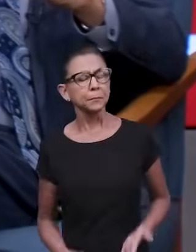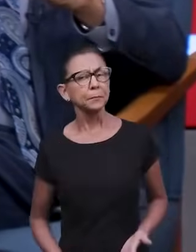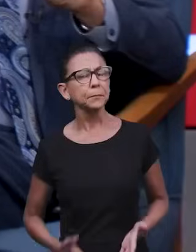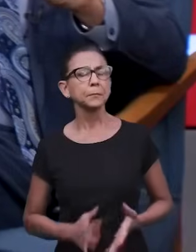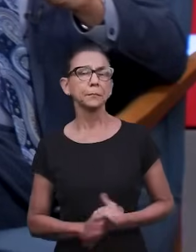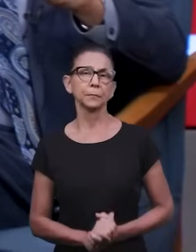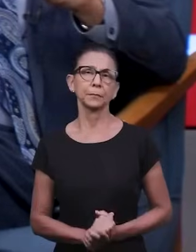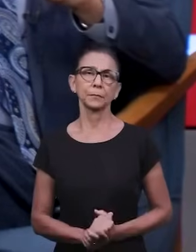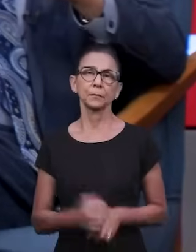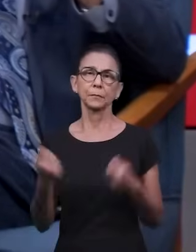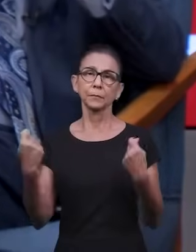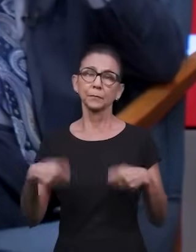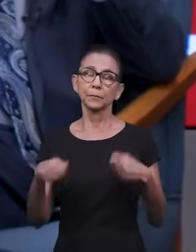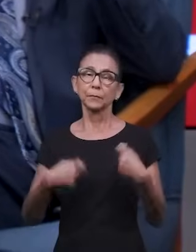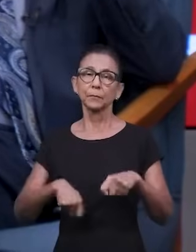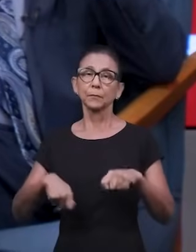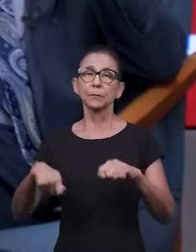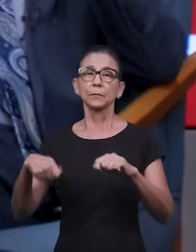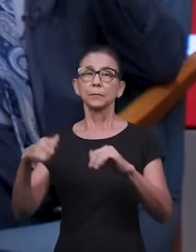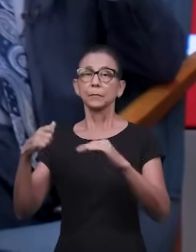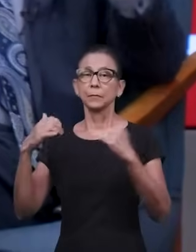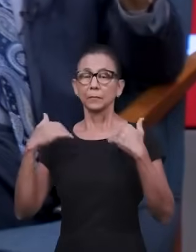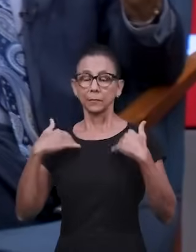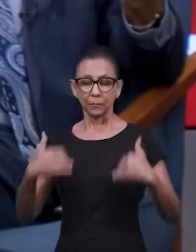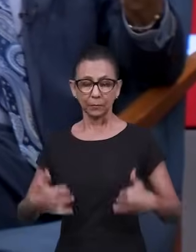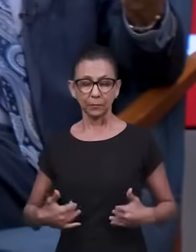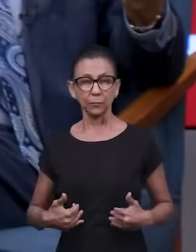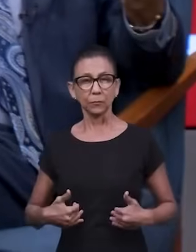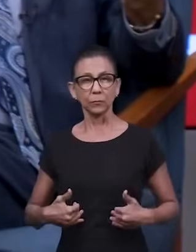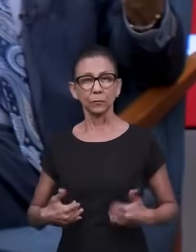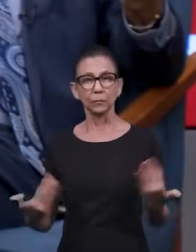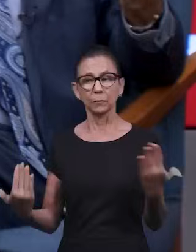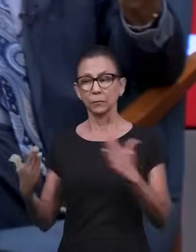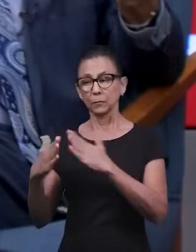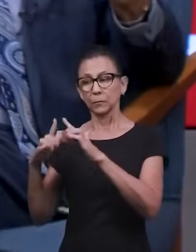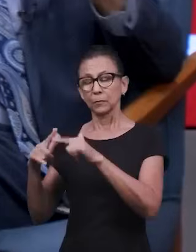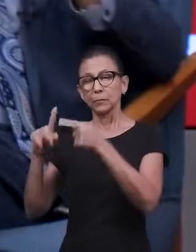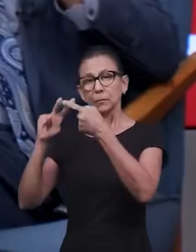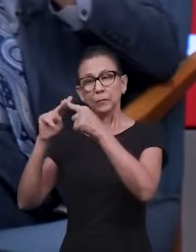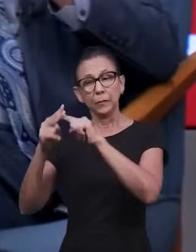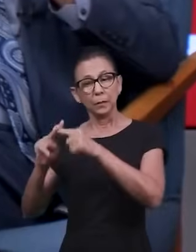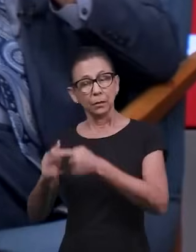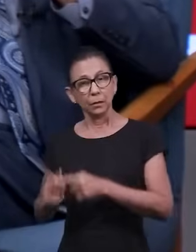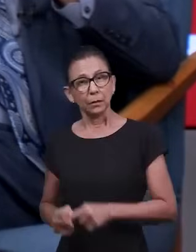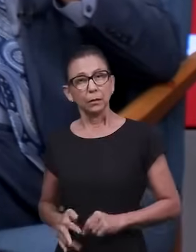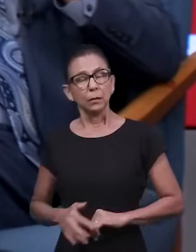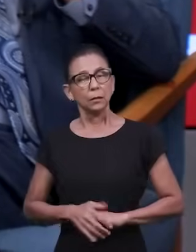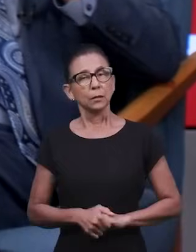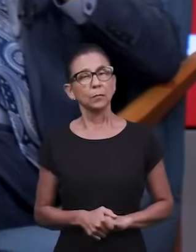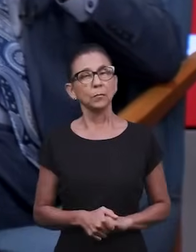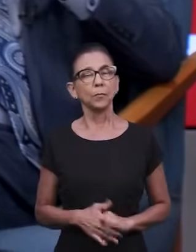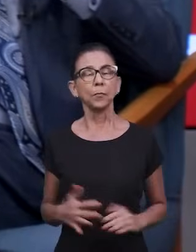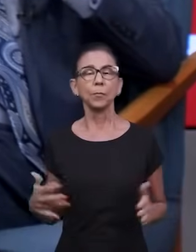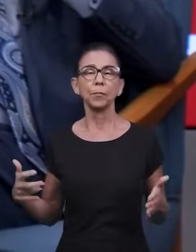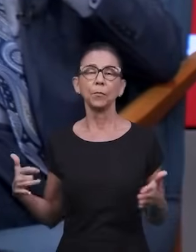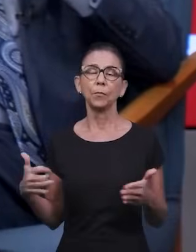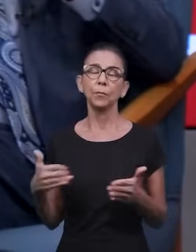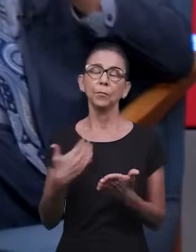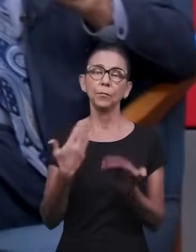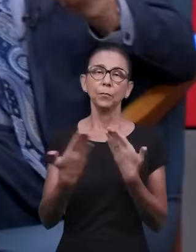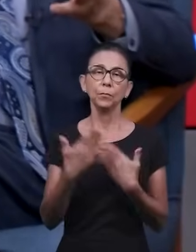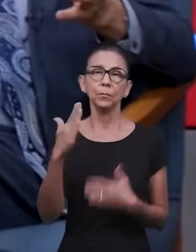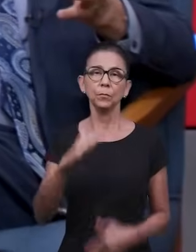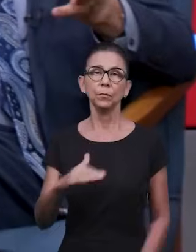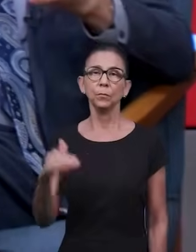que esse corpo seja aperfeiçoado o corpo é aperfeiçoado até que chegue a estatura de